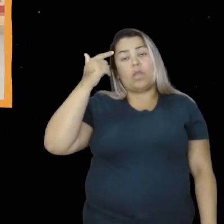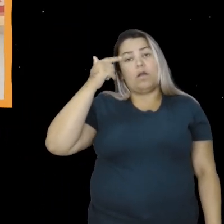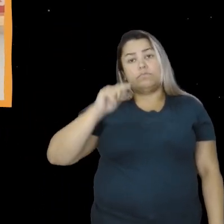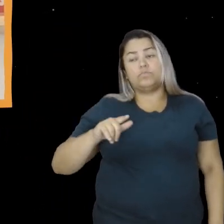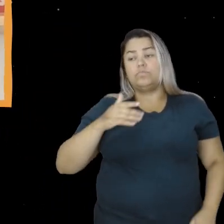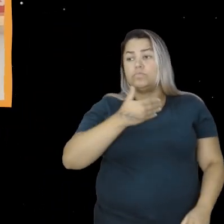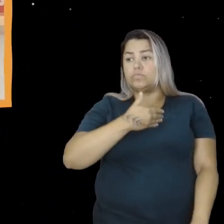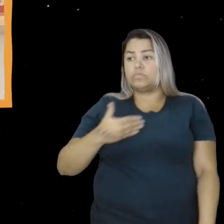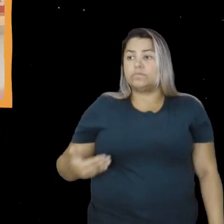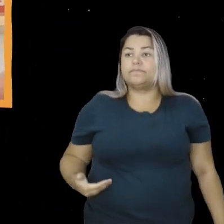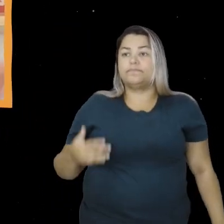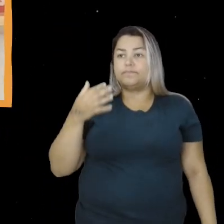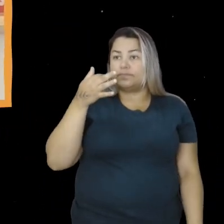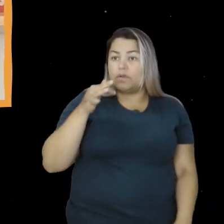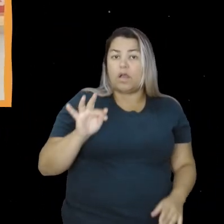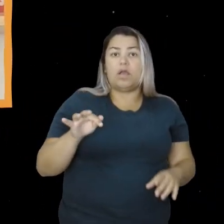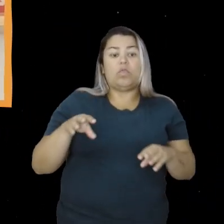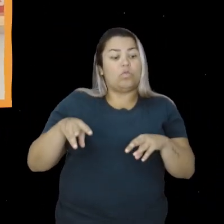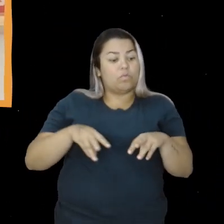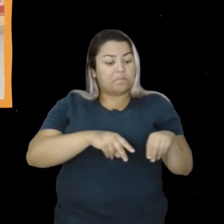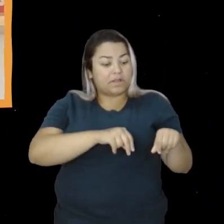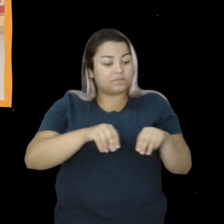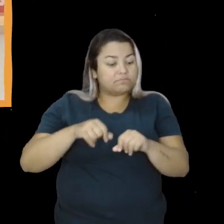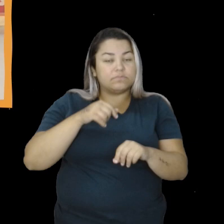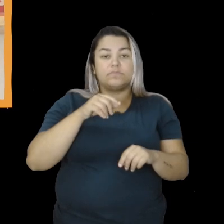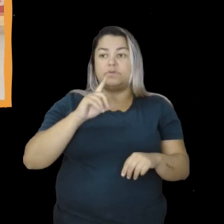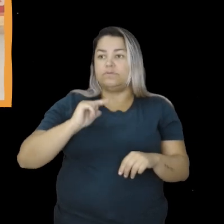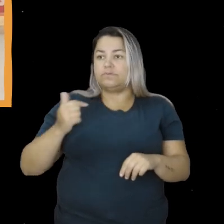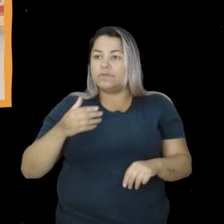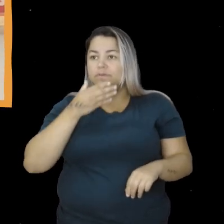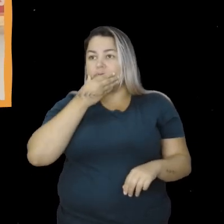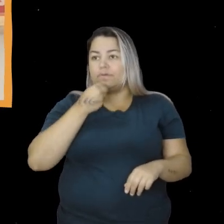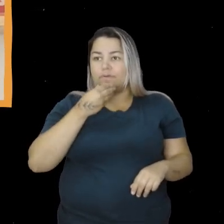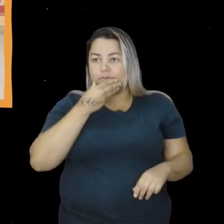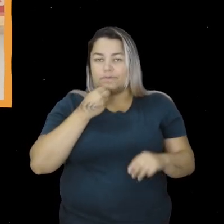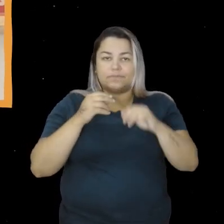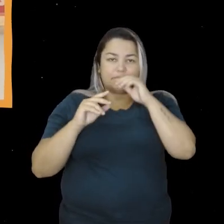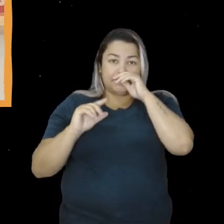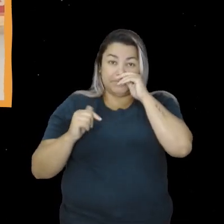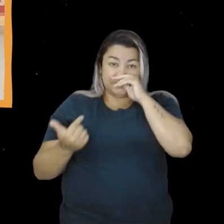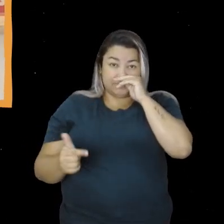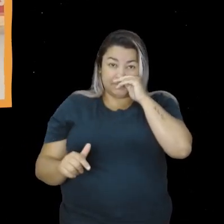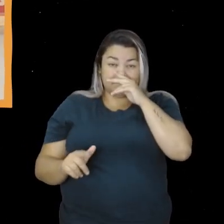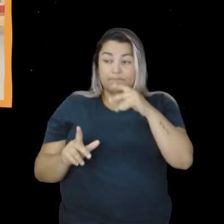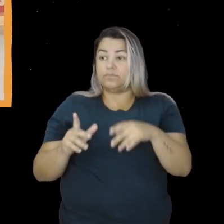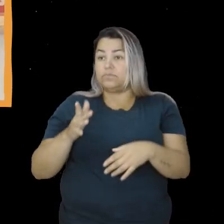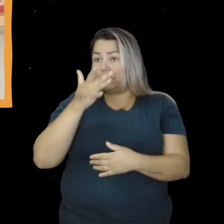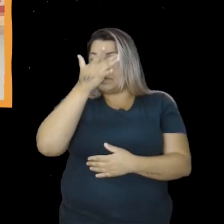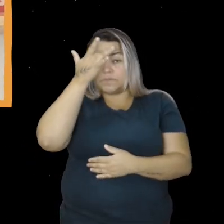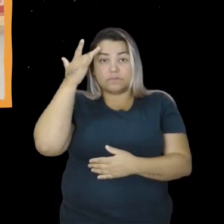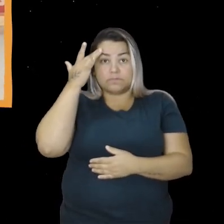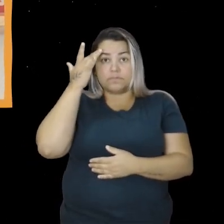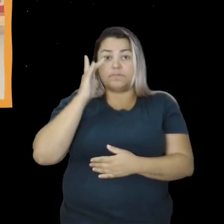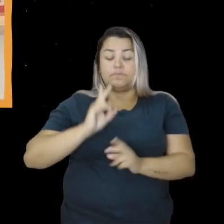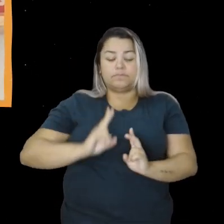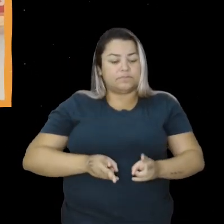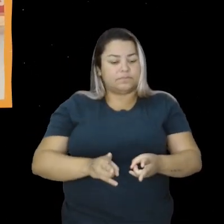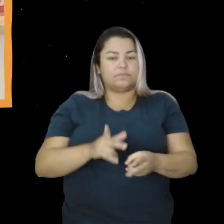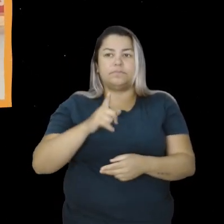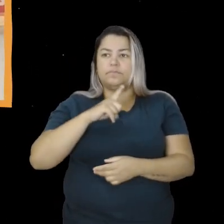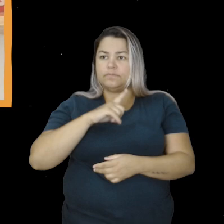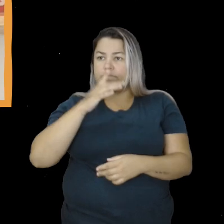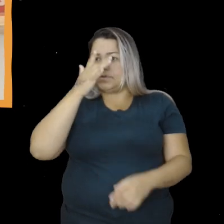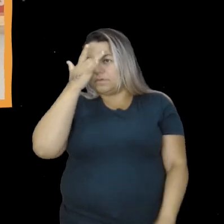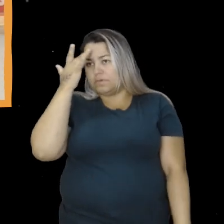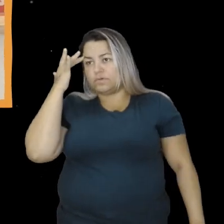governo federal falando uma terra sem homens para homens sem terra, como se aqui não tivesse gente. E sempre teve gente, todo mundo sempre